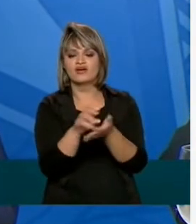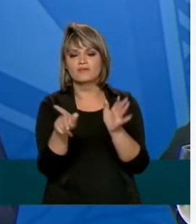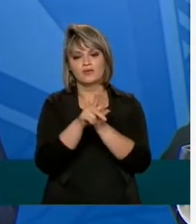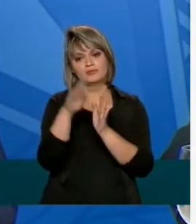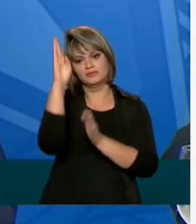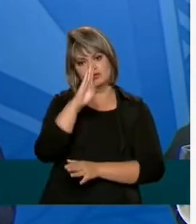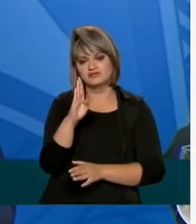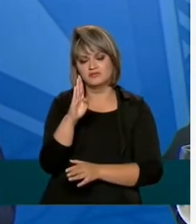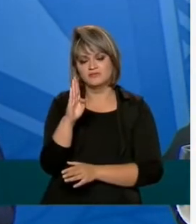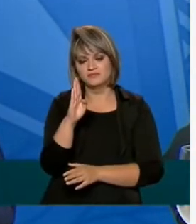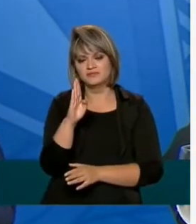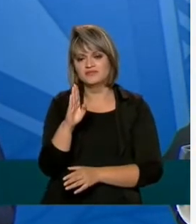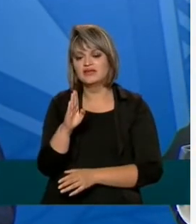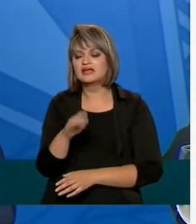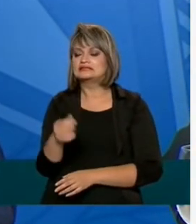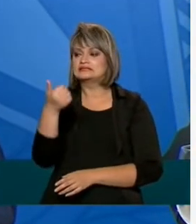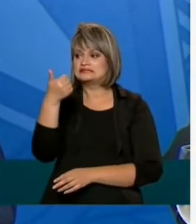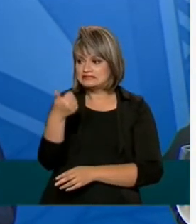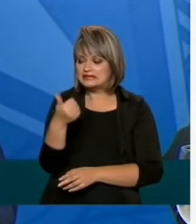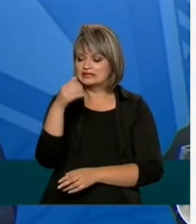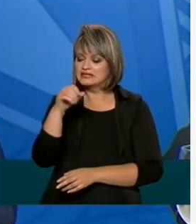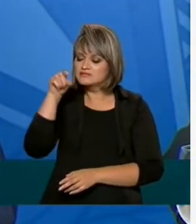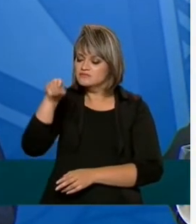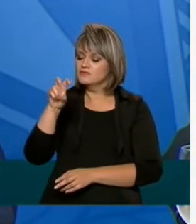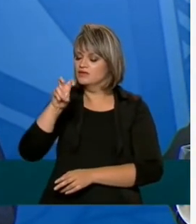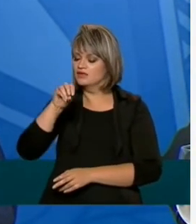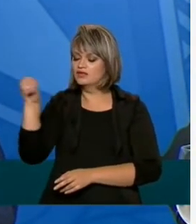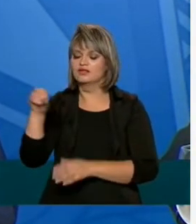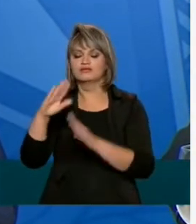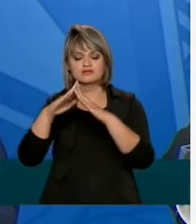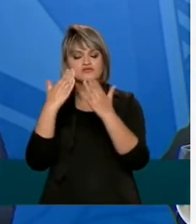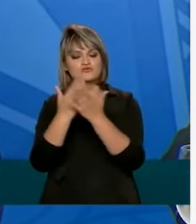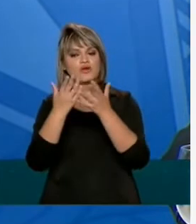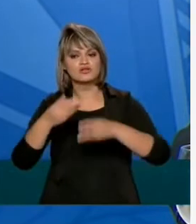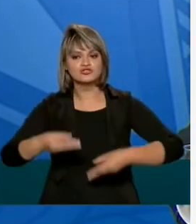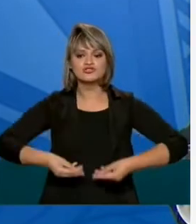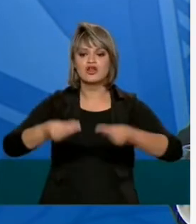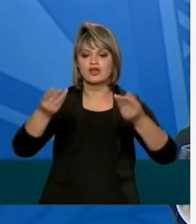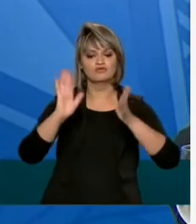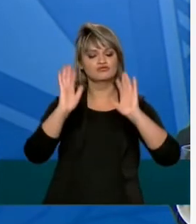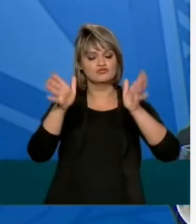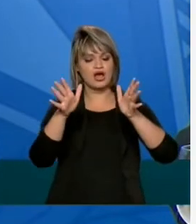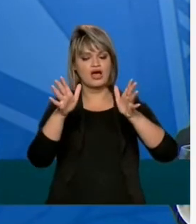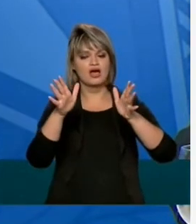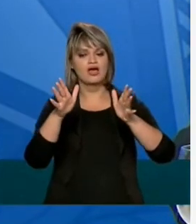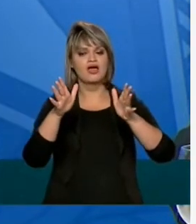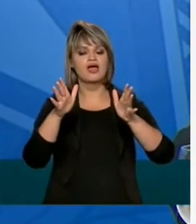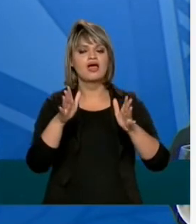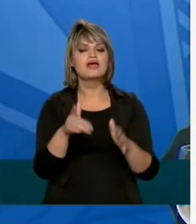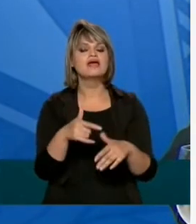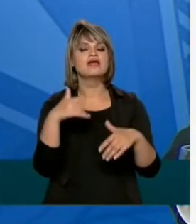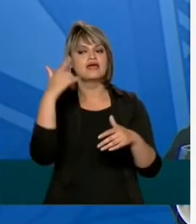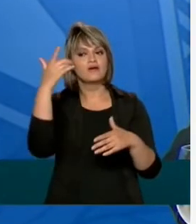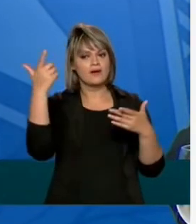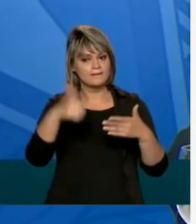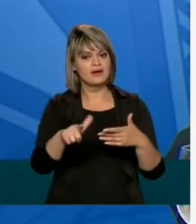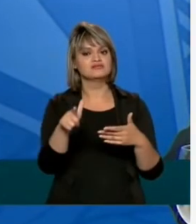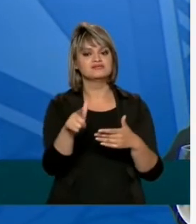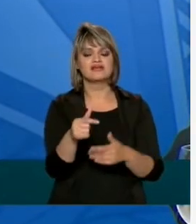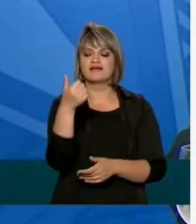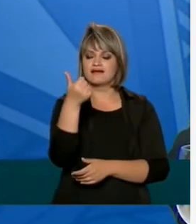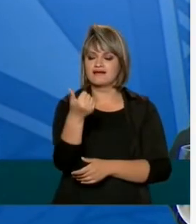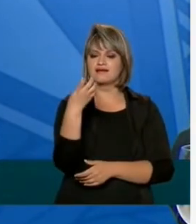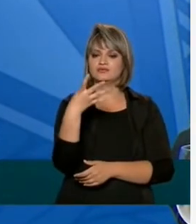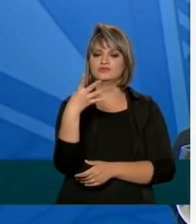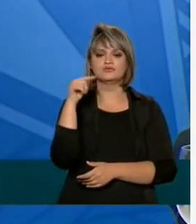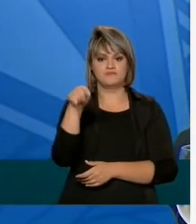Nós já levamos para 10.500 escolas e nós iremos levar para mais 14